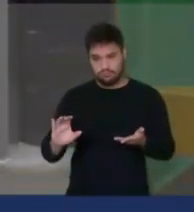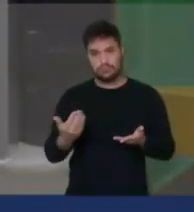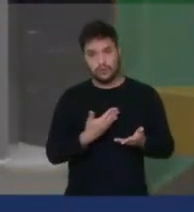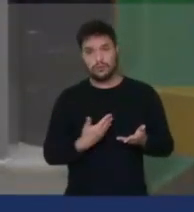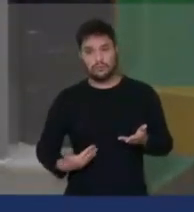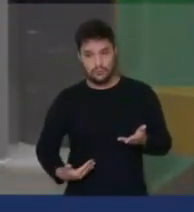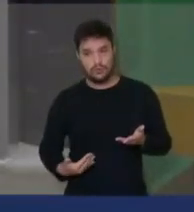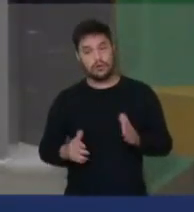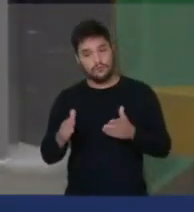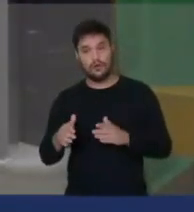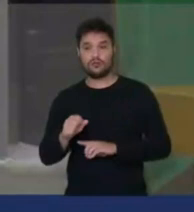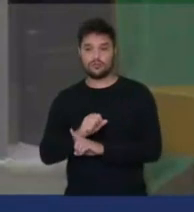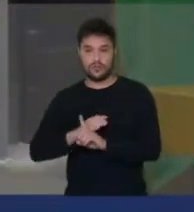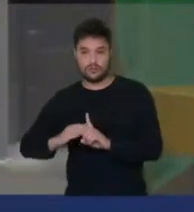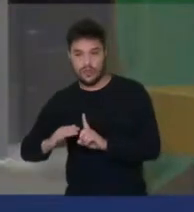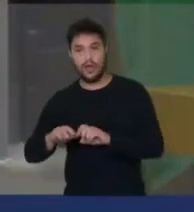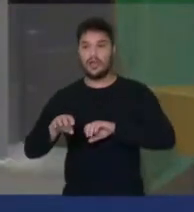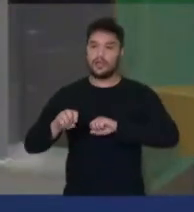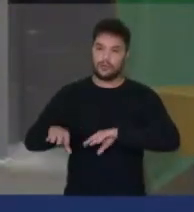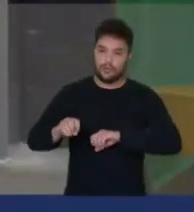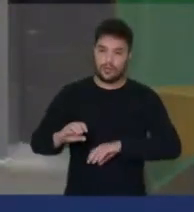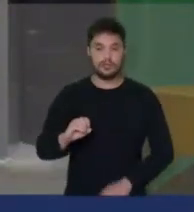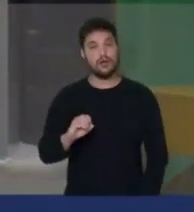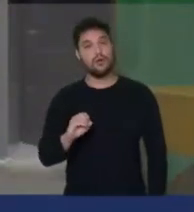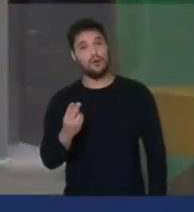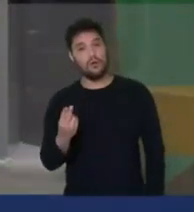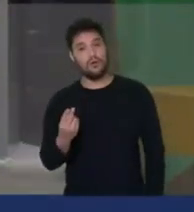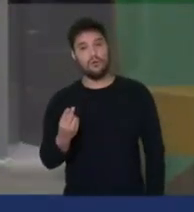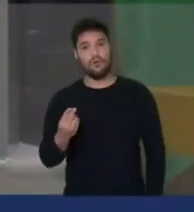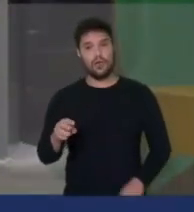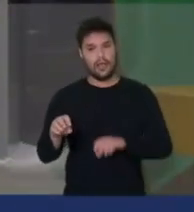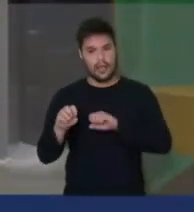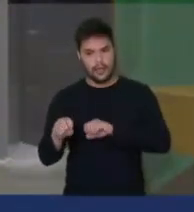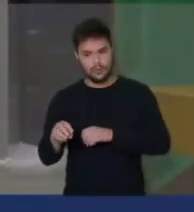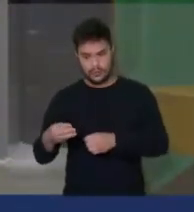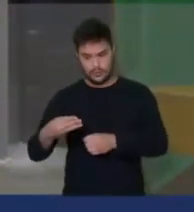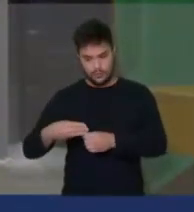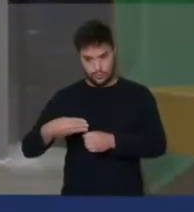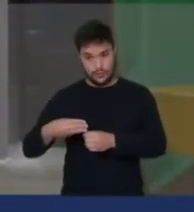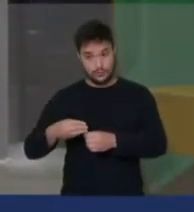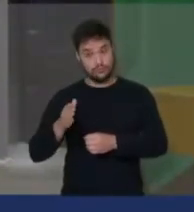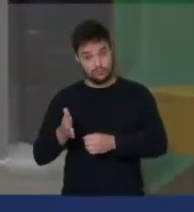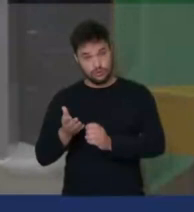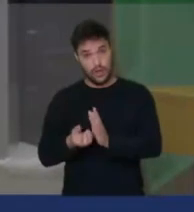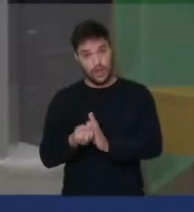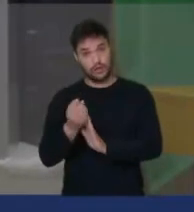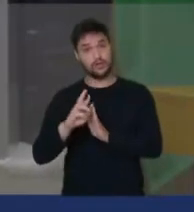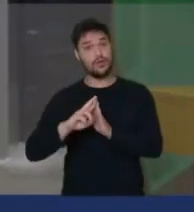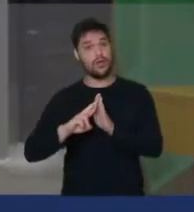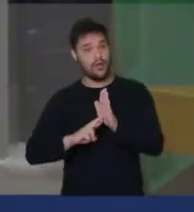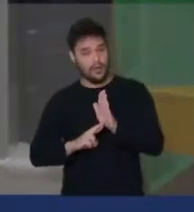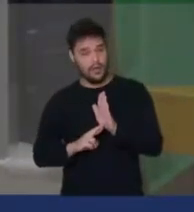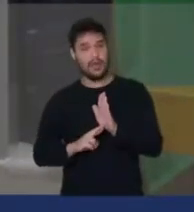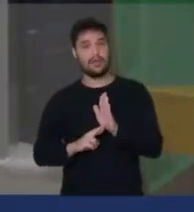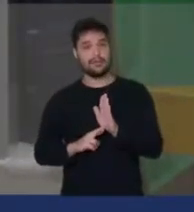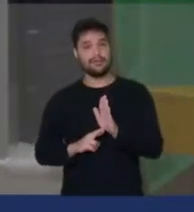social. Ou ele vai para a área de educação, ou onde? Na educação, o município já estabeleceu as normas e todos os